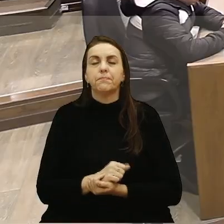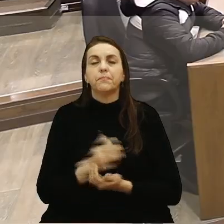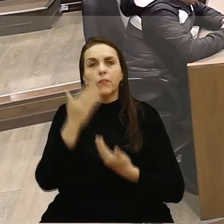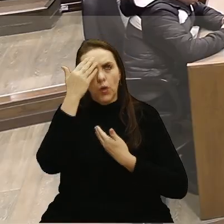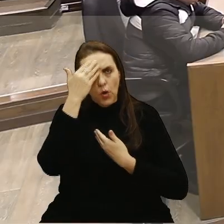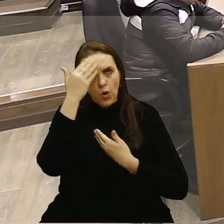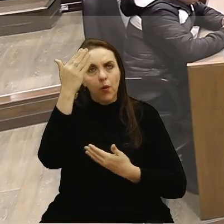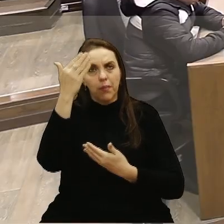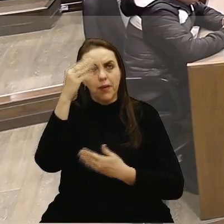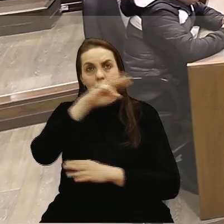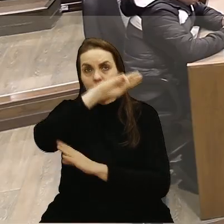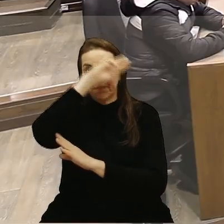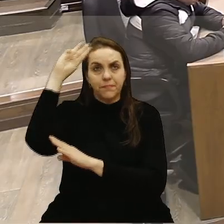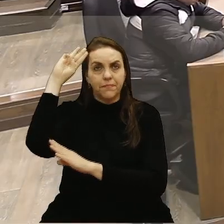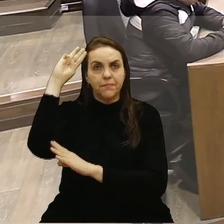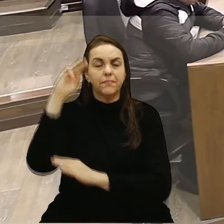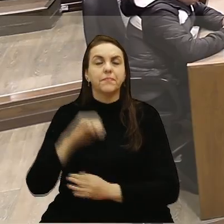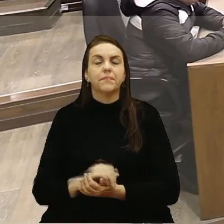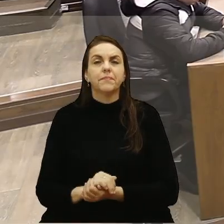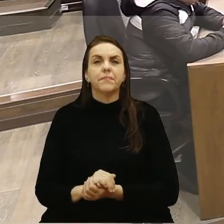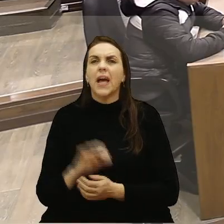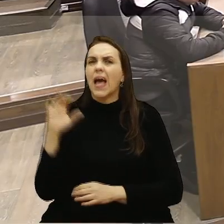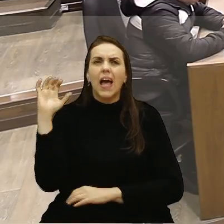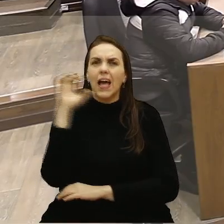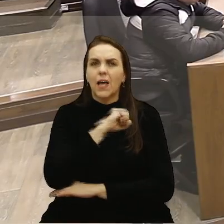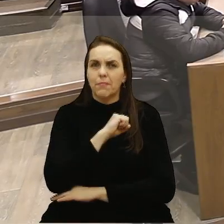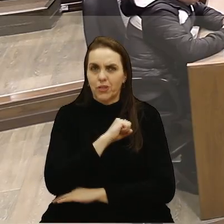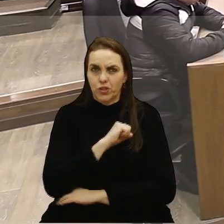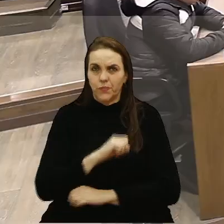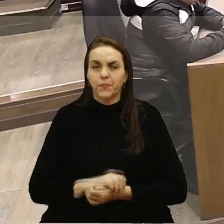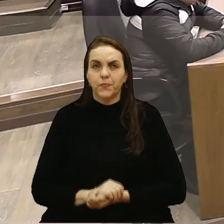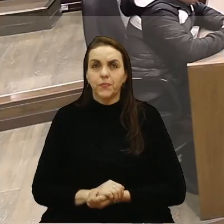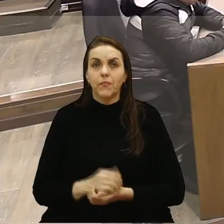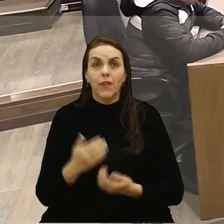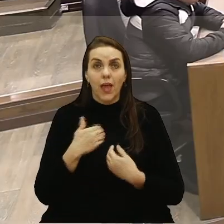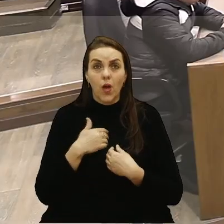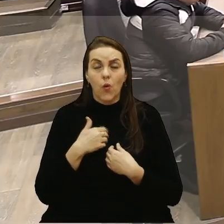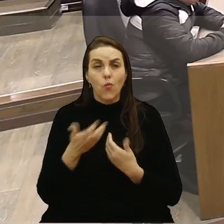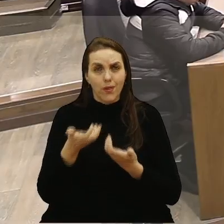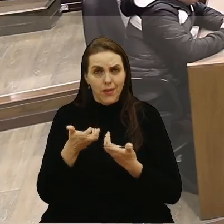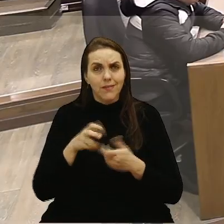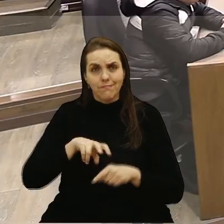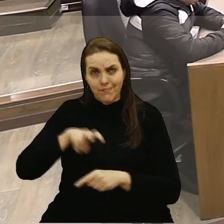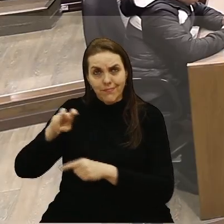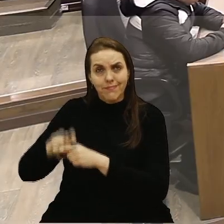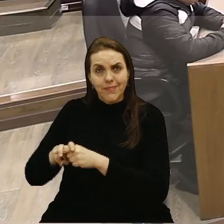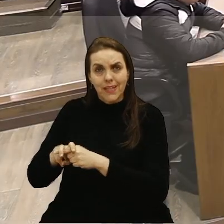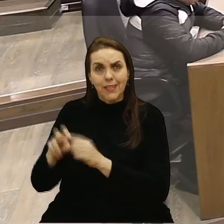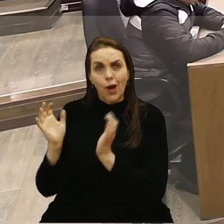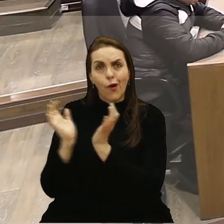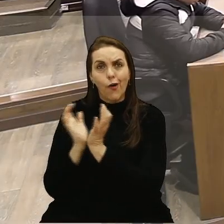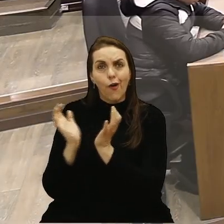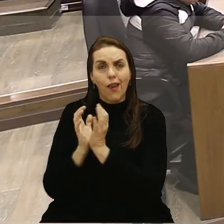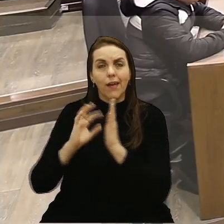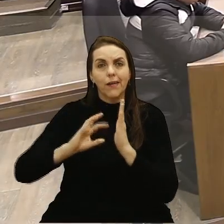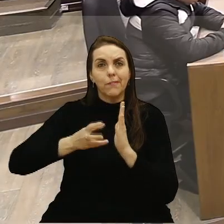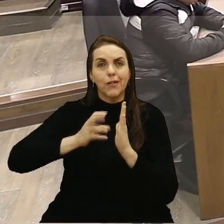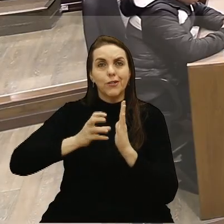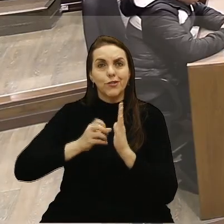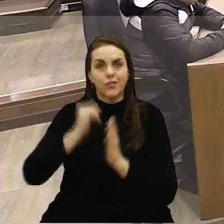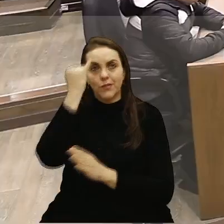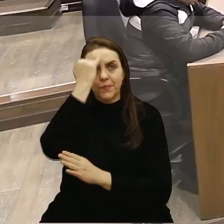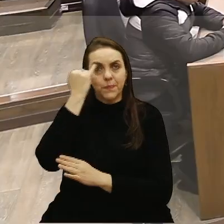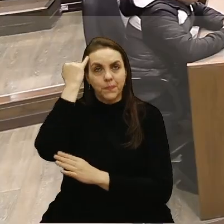vereador Juliano Valim. Bem rapidamente aqui, fiz questão de sentar do lado do meu colega de partido aqui, o vereador